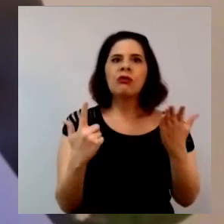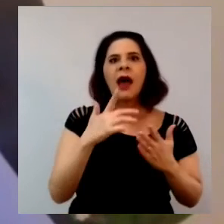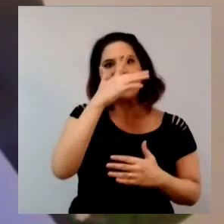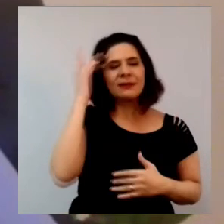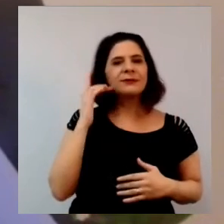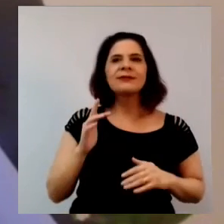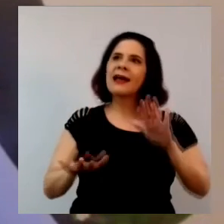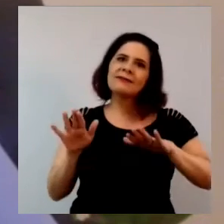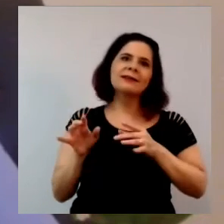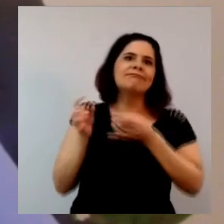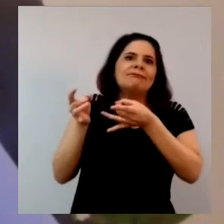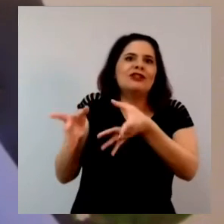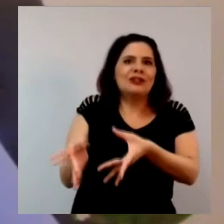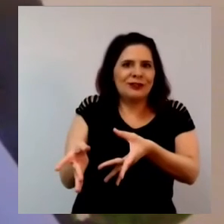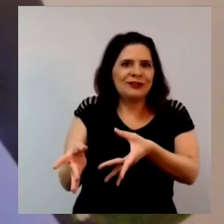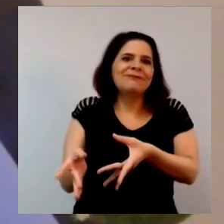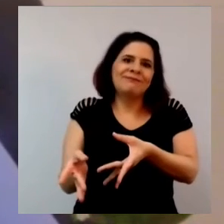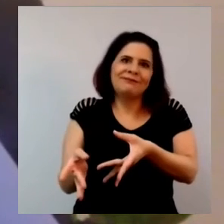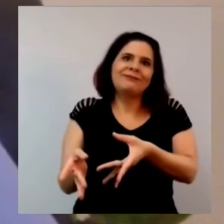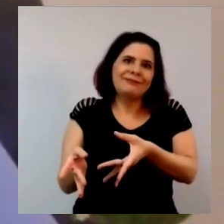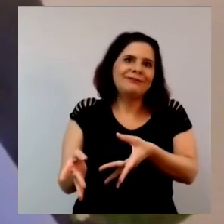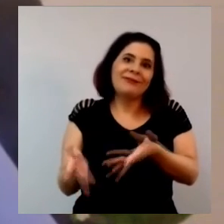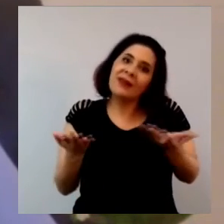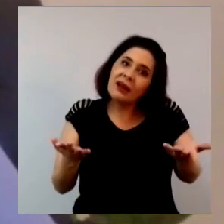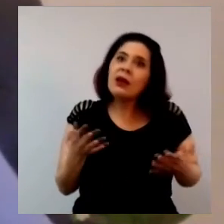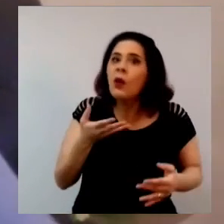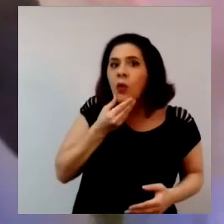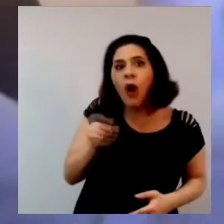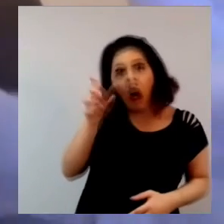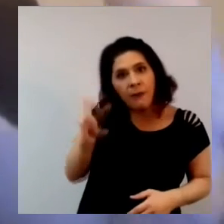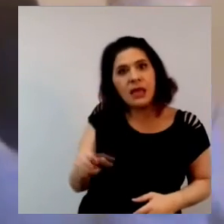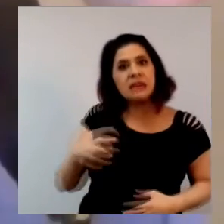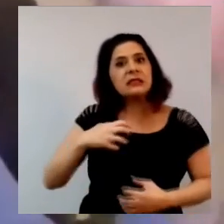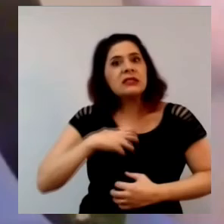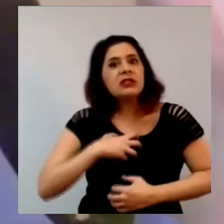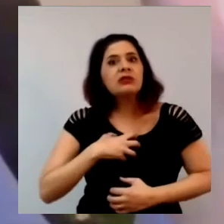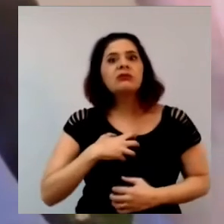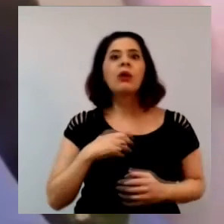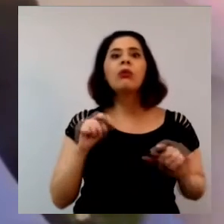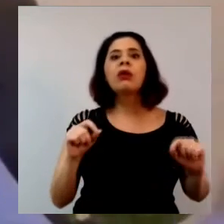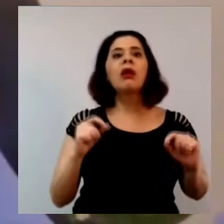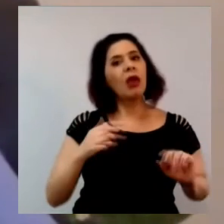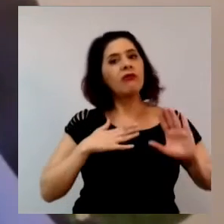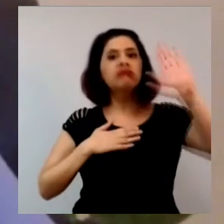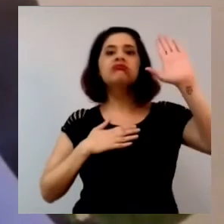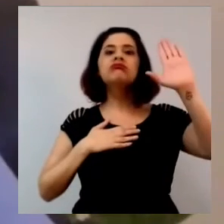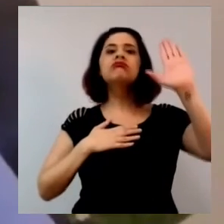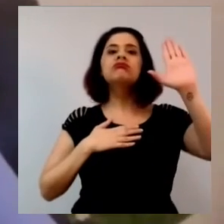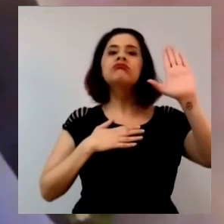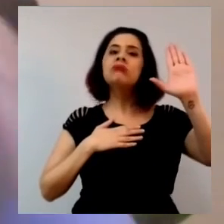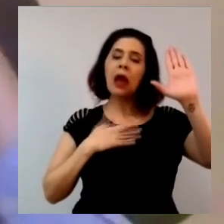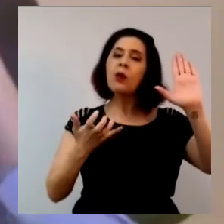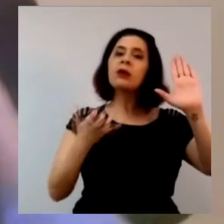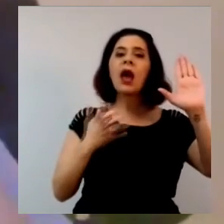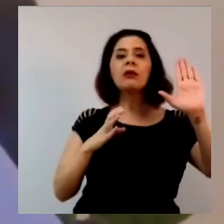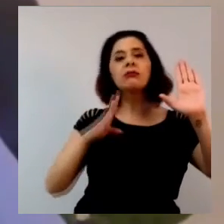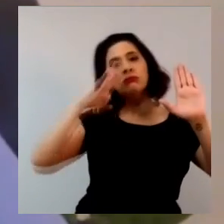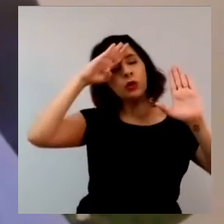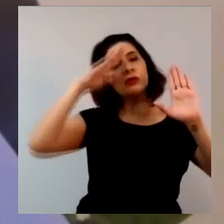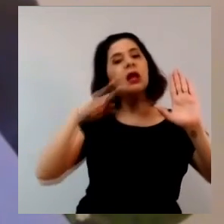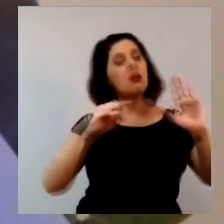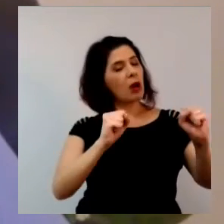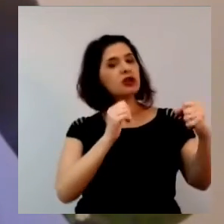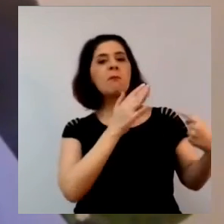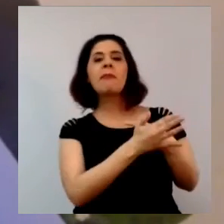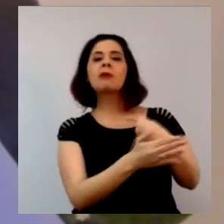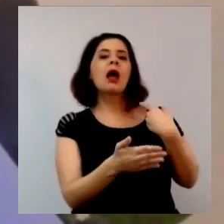que essas pessoas existam. E foi um cara lá e sentiu a vontade suficiente, falou, eu vou votar, me pergunta o que você quiser. E eu acho